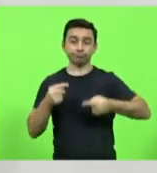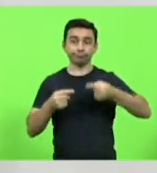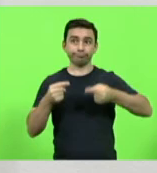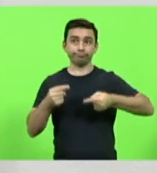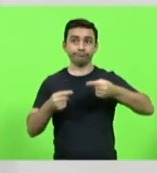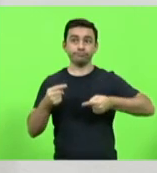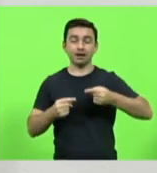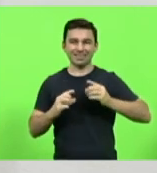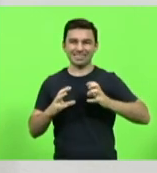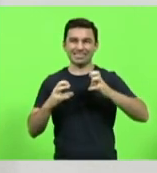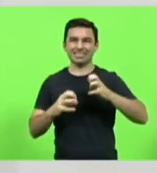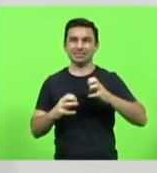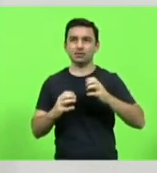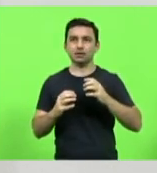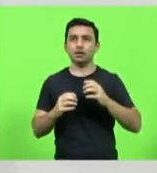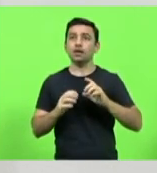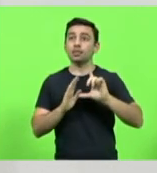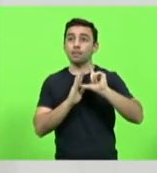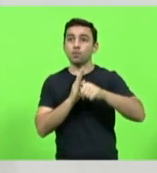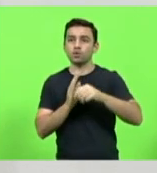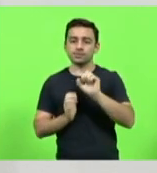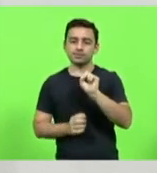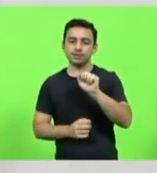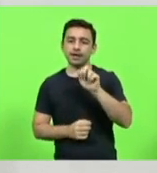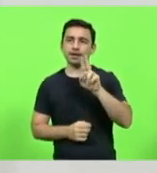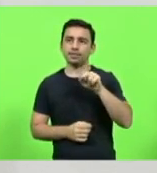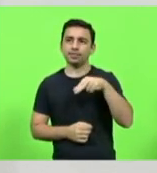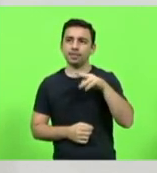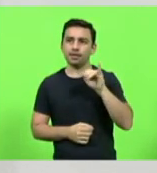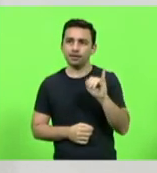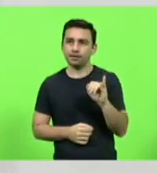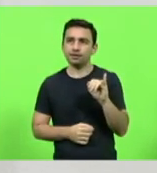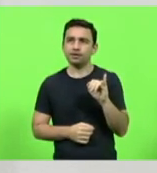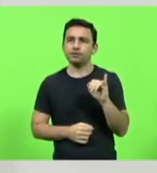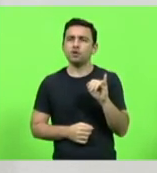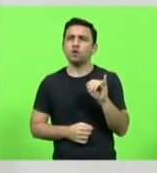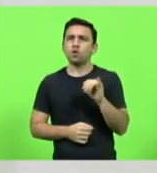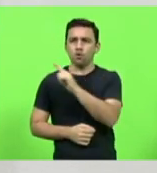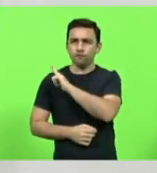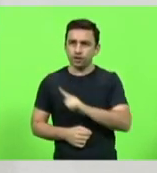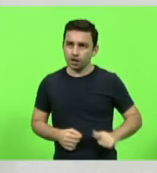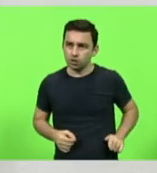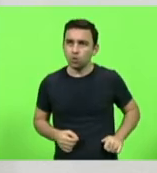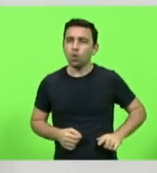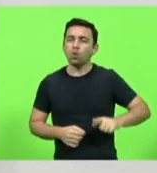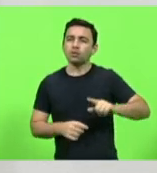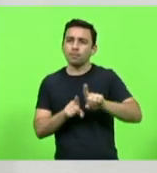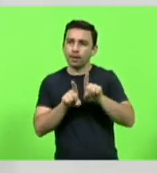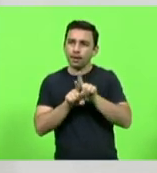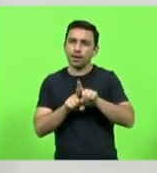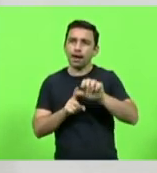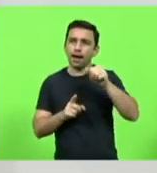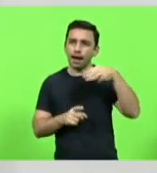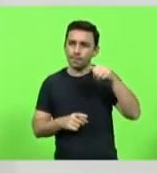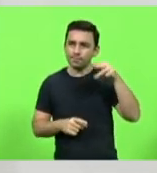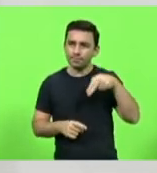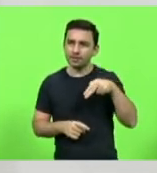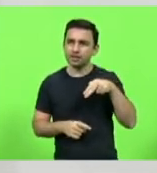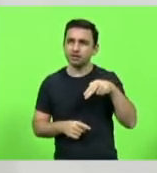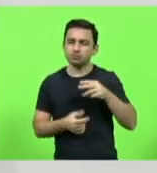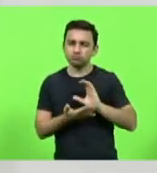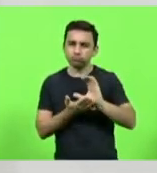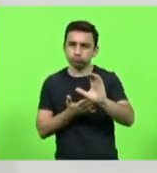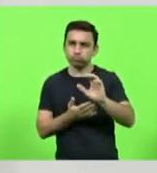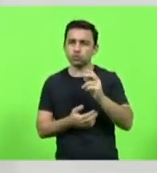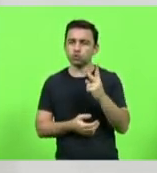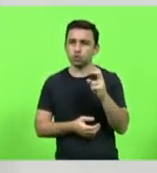forte, depois o Sarney, mesmo o governador Espiridião Amin tendo colocado recurso na BR-282, o